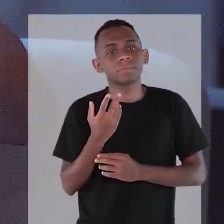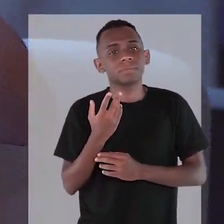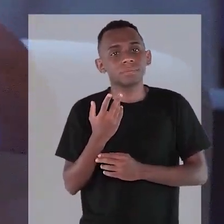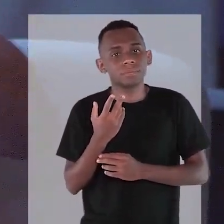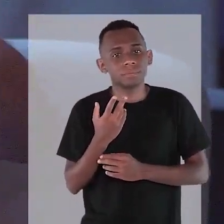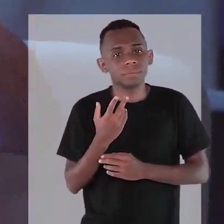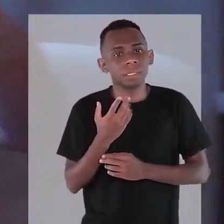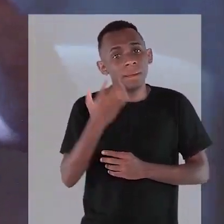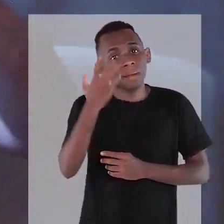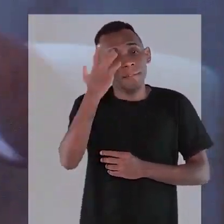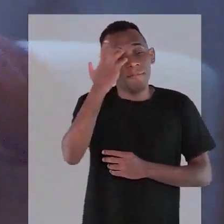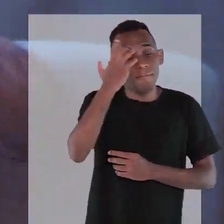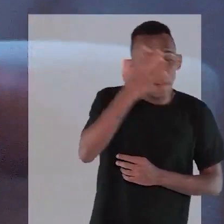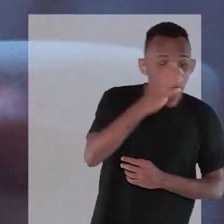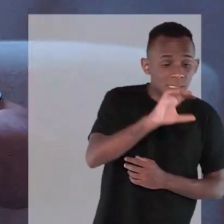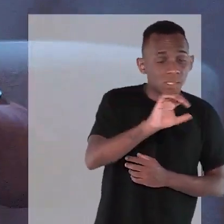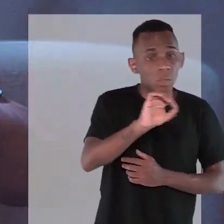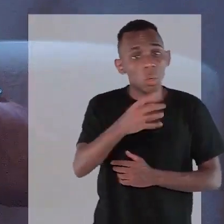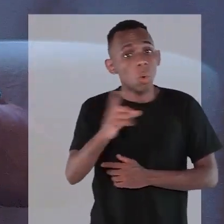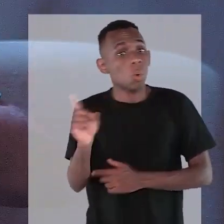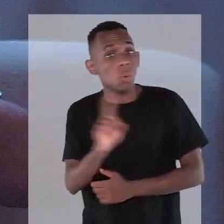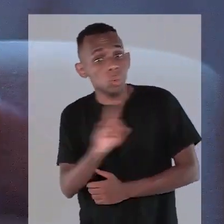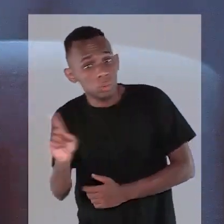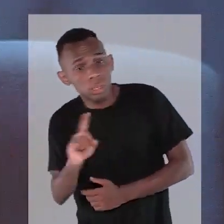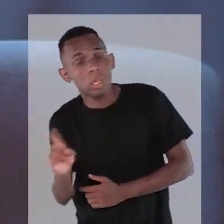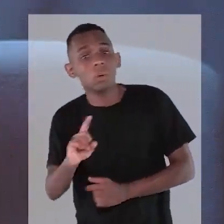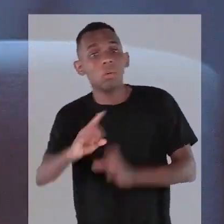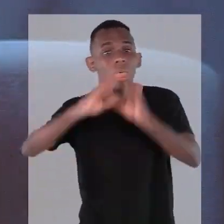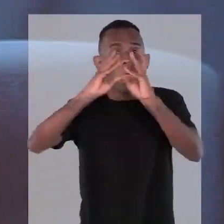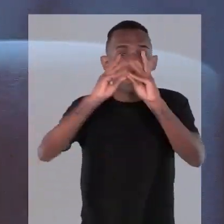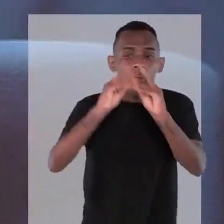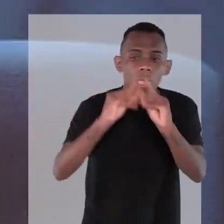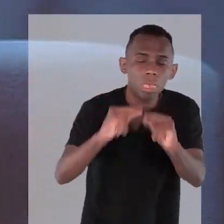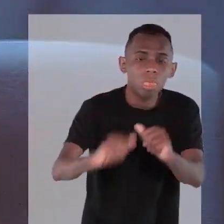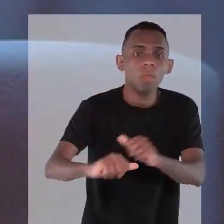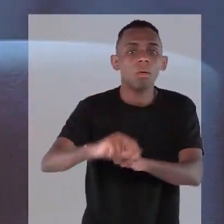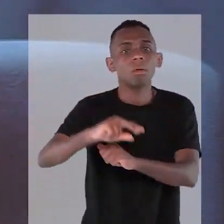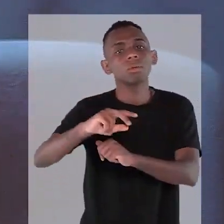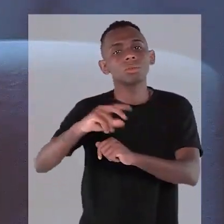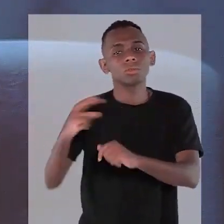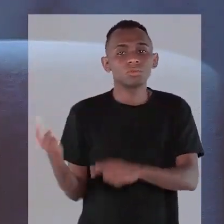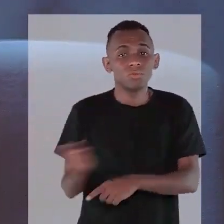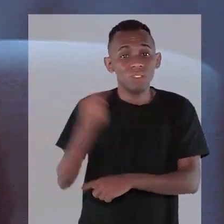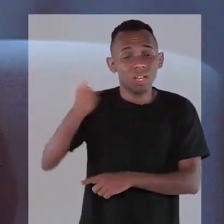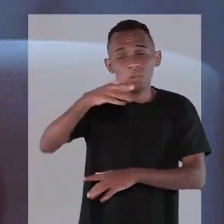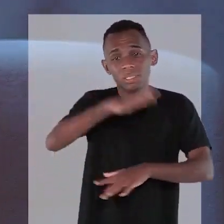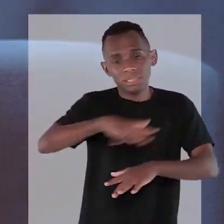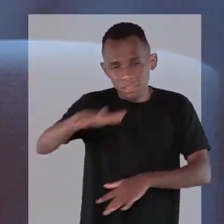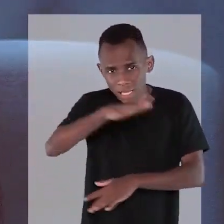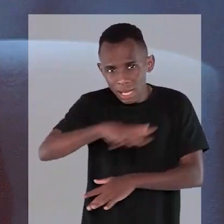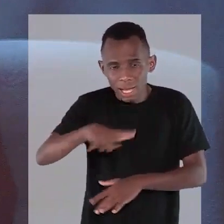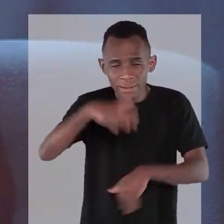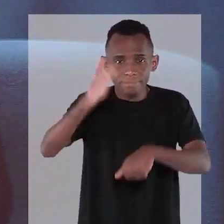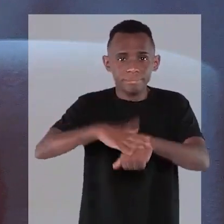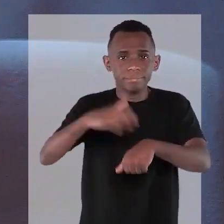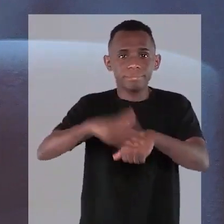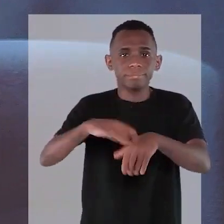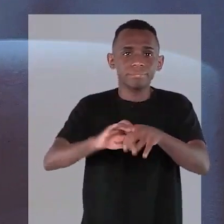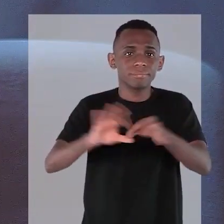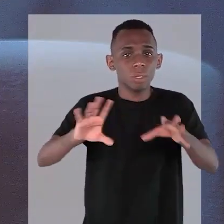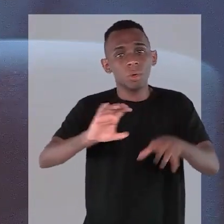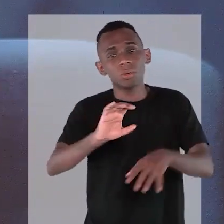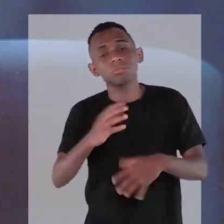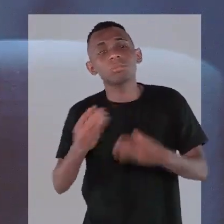seria mais fácil ou não a destruição dos valores da nossa ordem democrática, ou